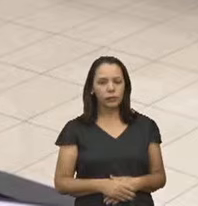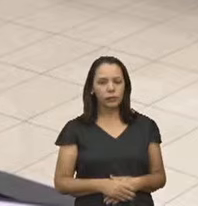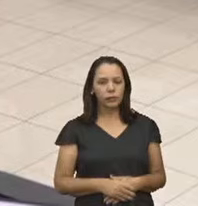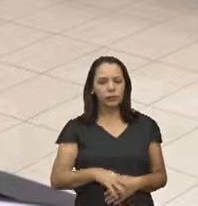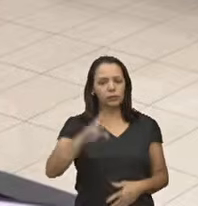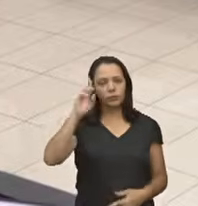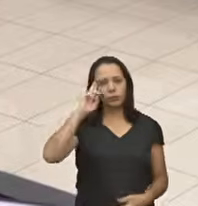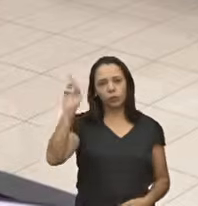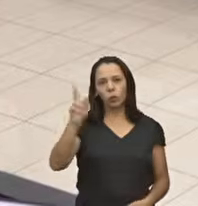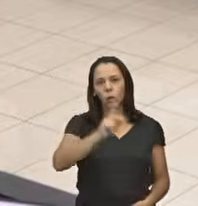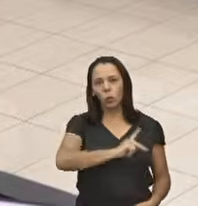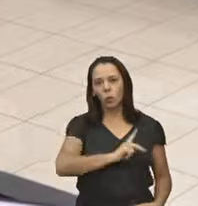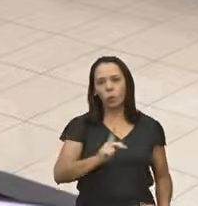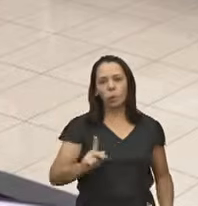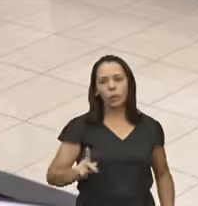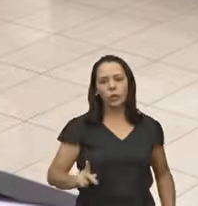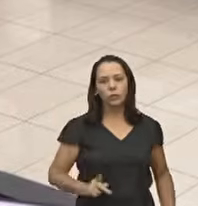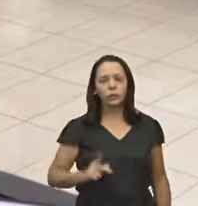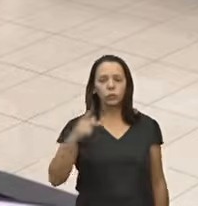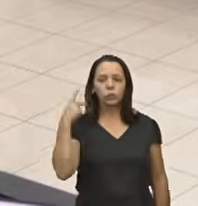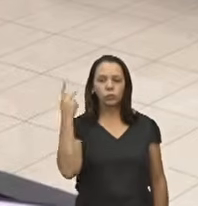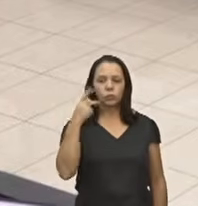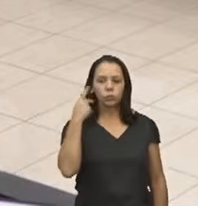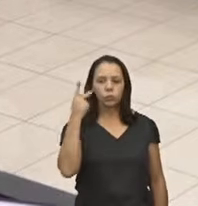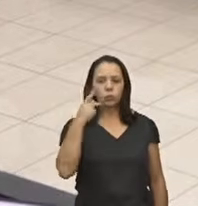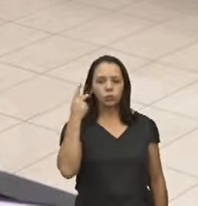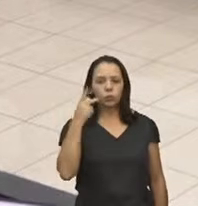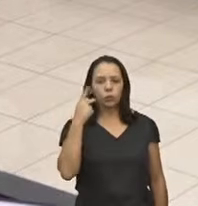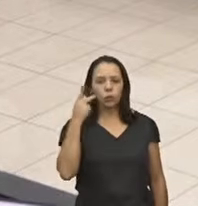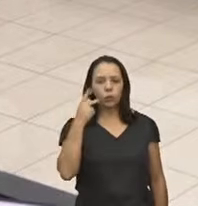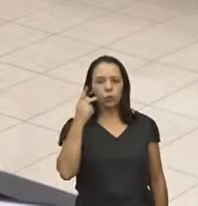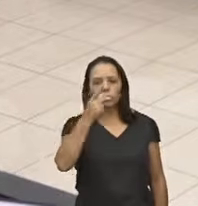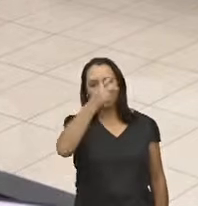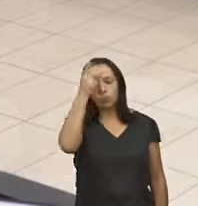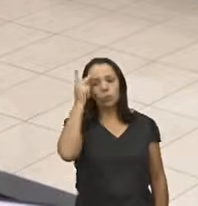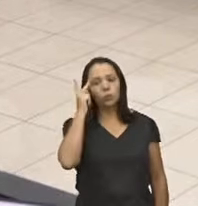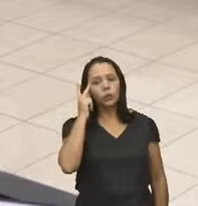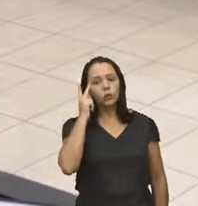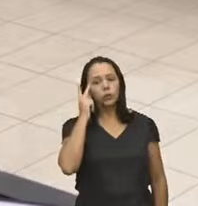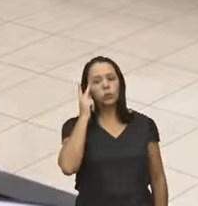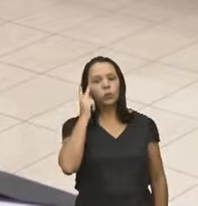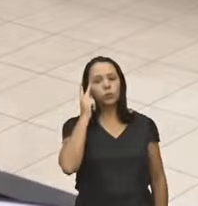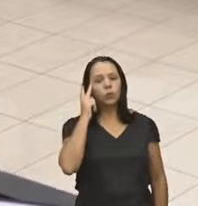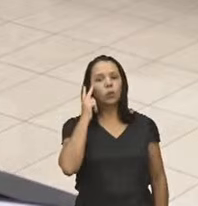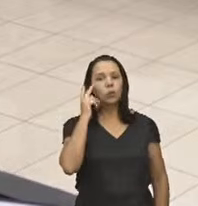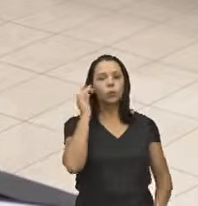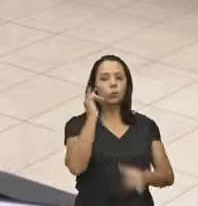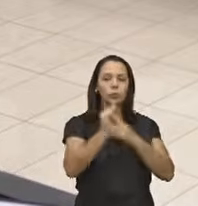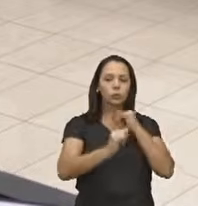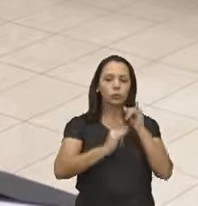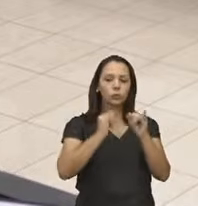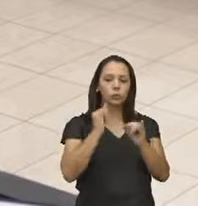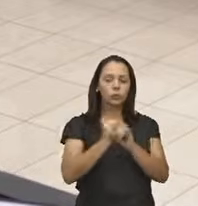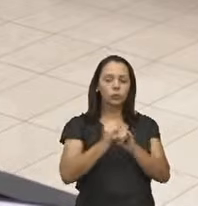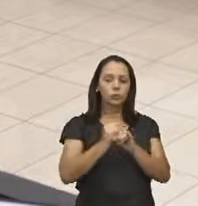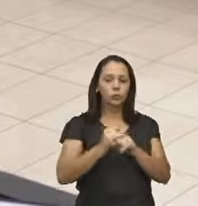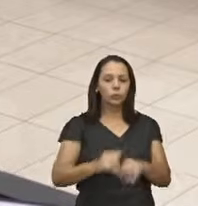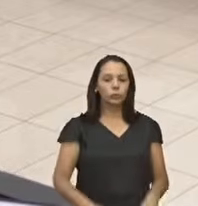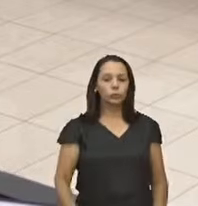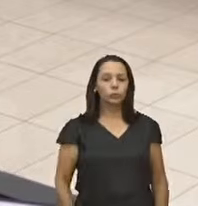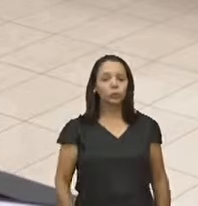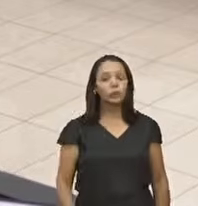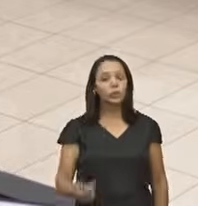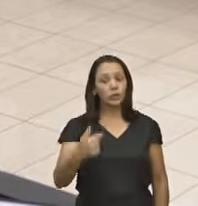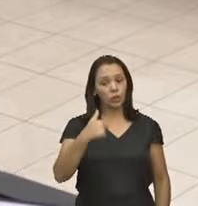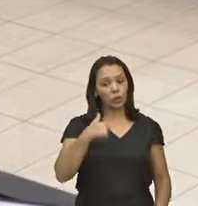Senhor presidente, senhoras, senhores vereadores, público e internautas em geral. Paulinho, sou